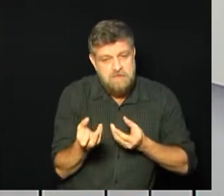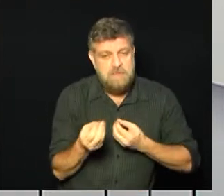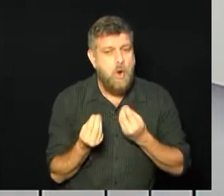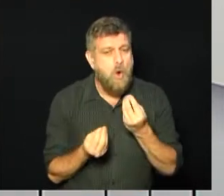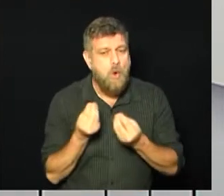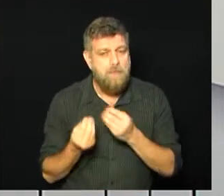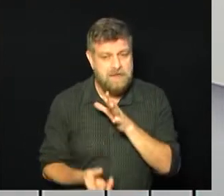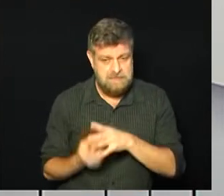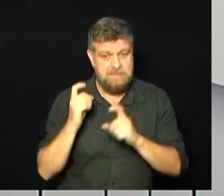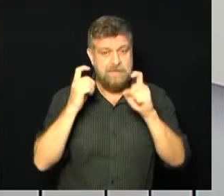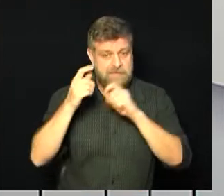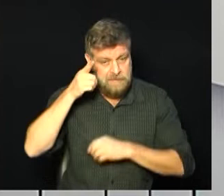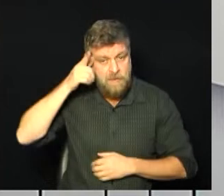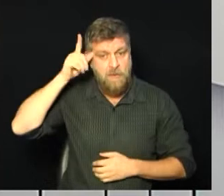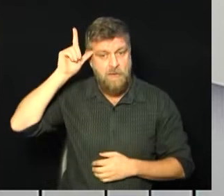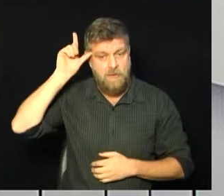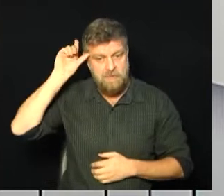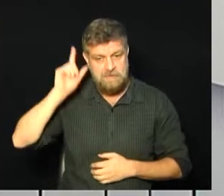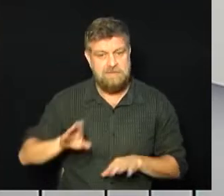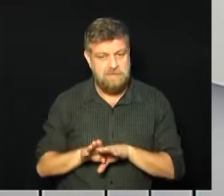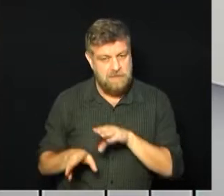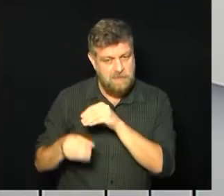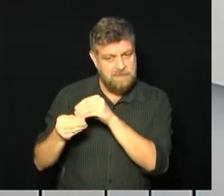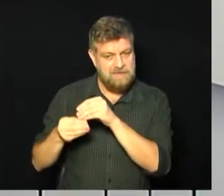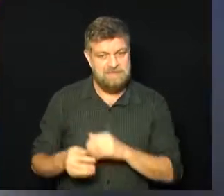a reunião ordinária de ontem à noite e mais.